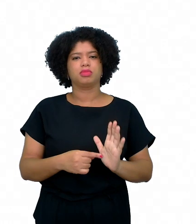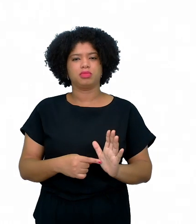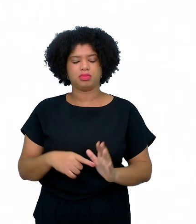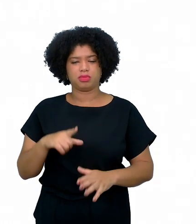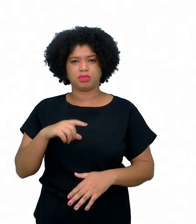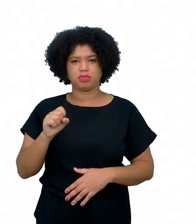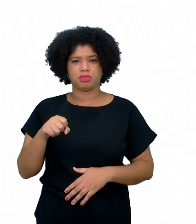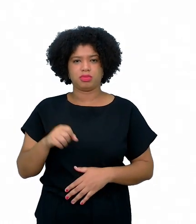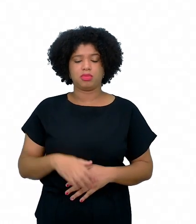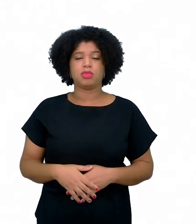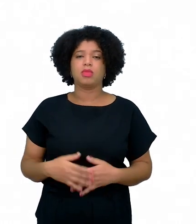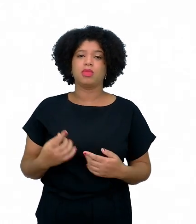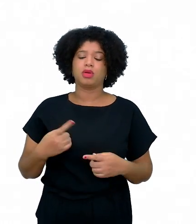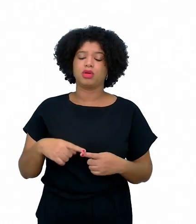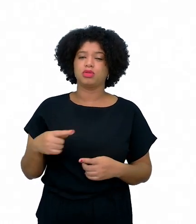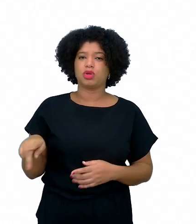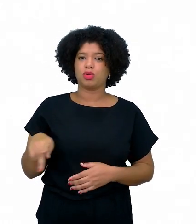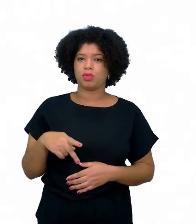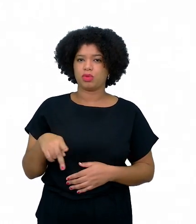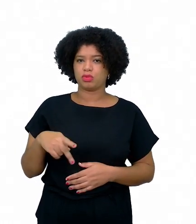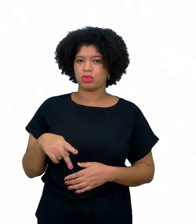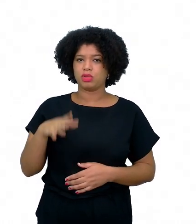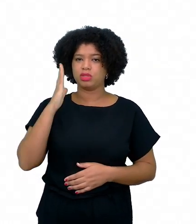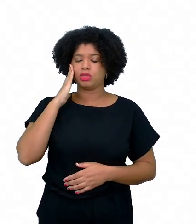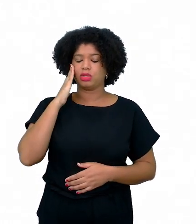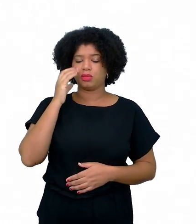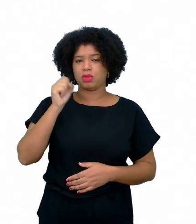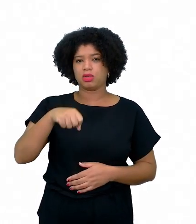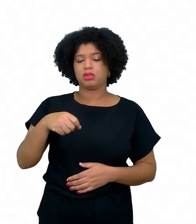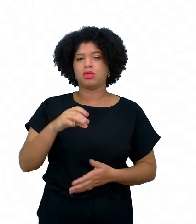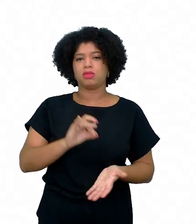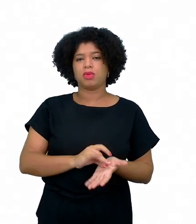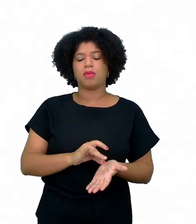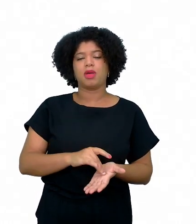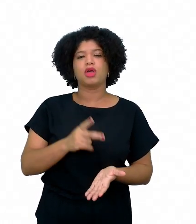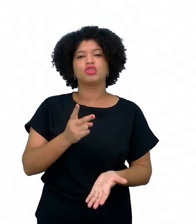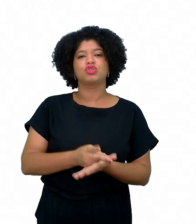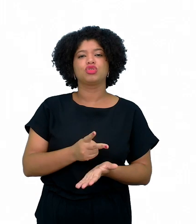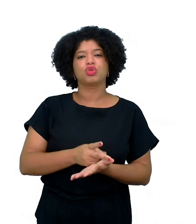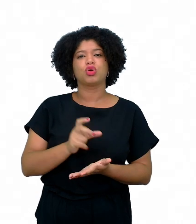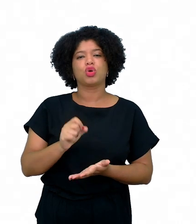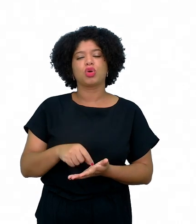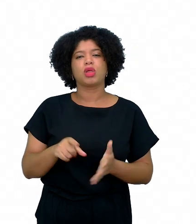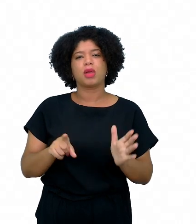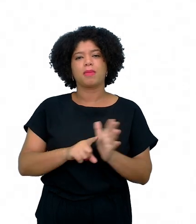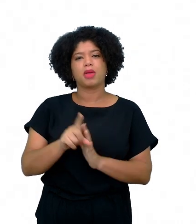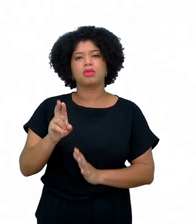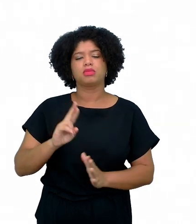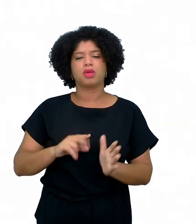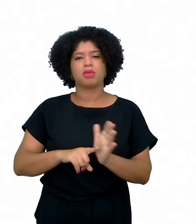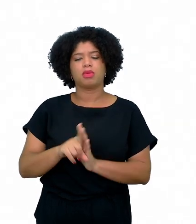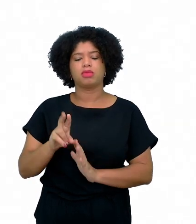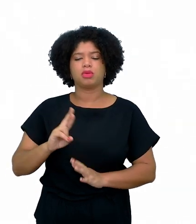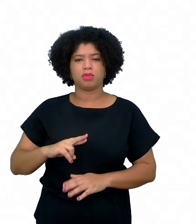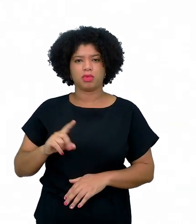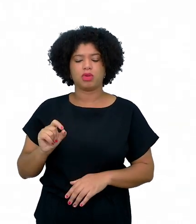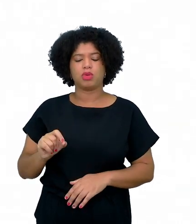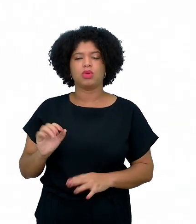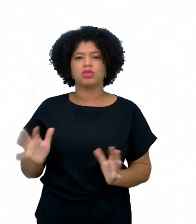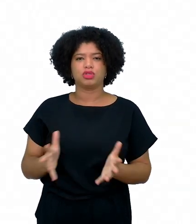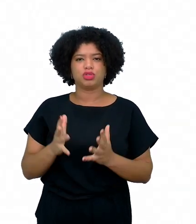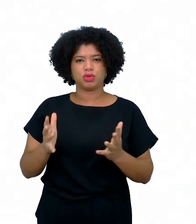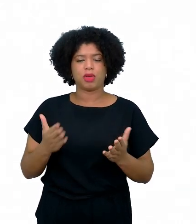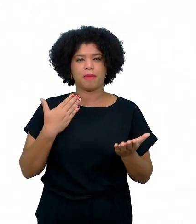né? Que o professor saiba sempre levar boas perguntas, que fomentem